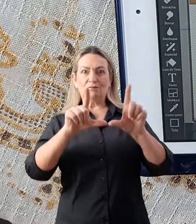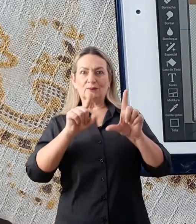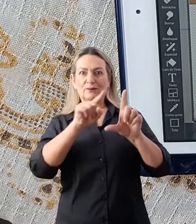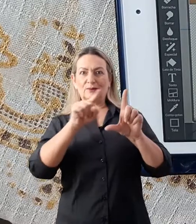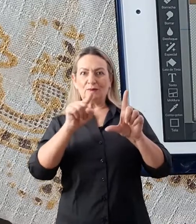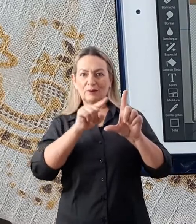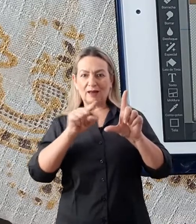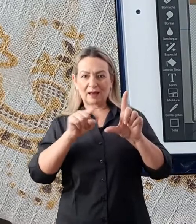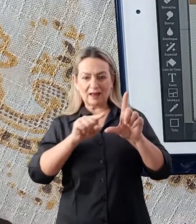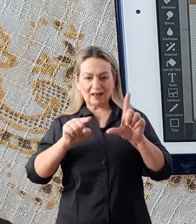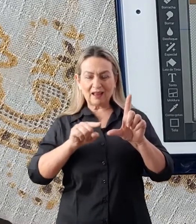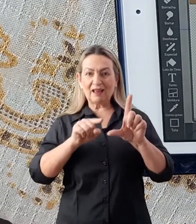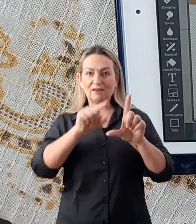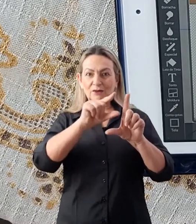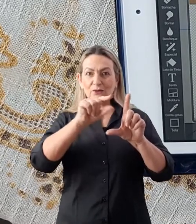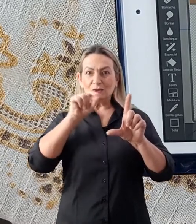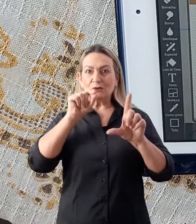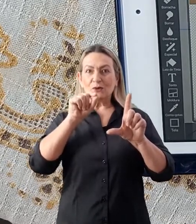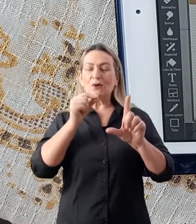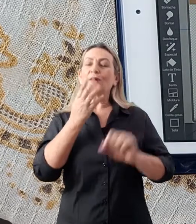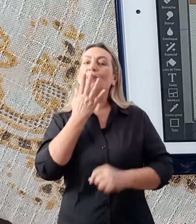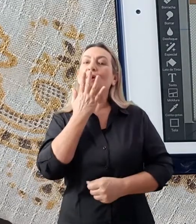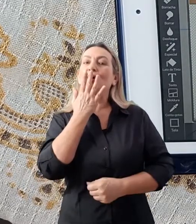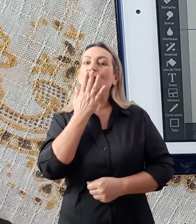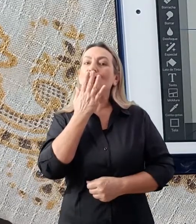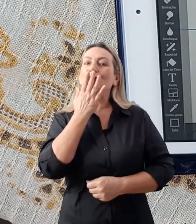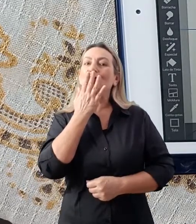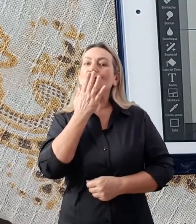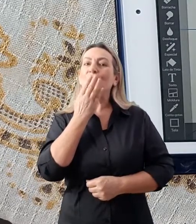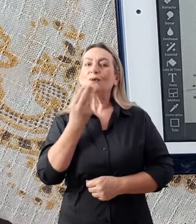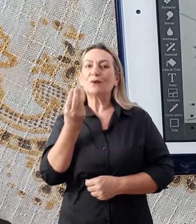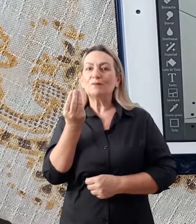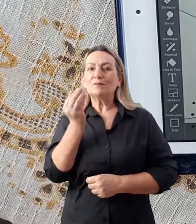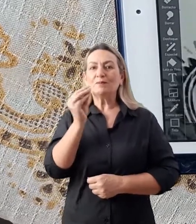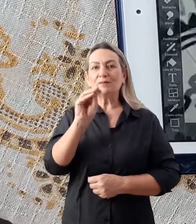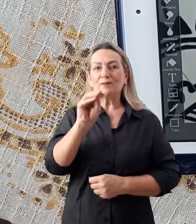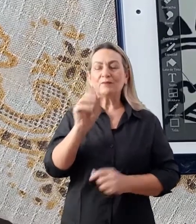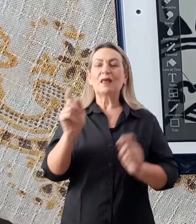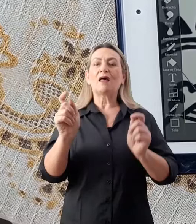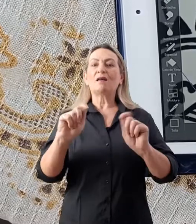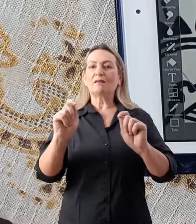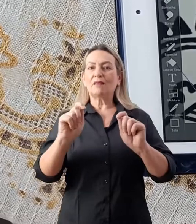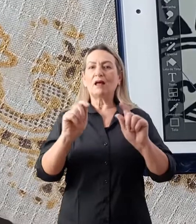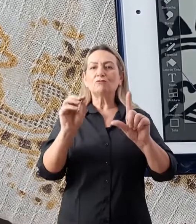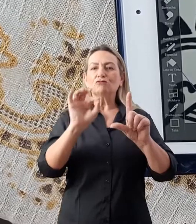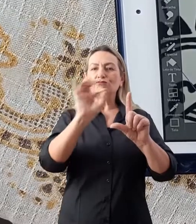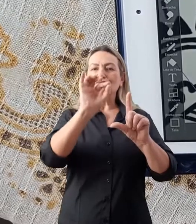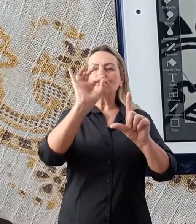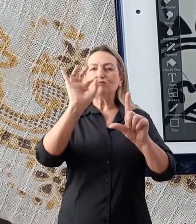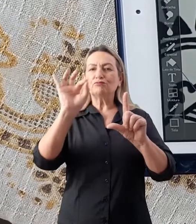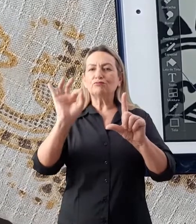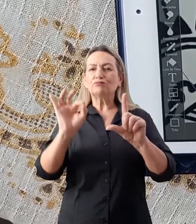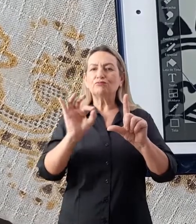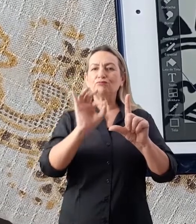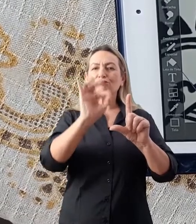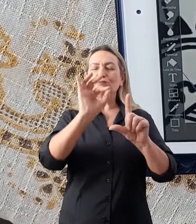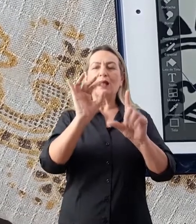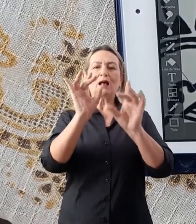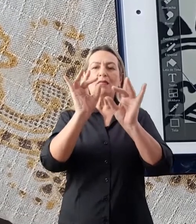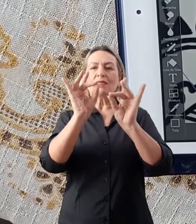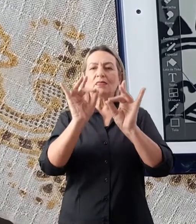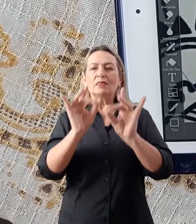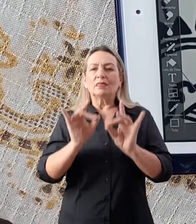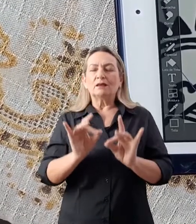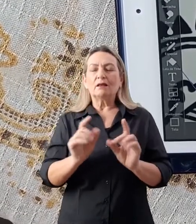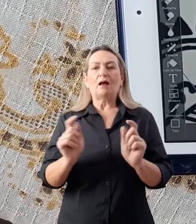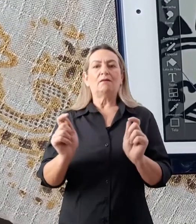exemplo, colorir. A gente escolhe aqui uma cor e podemos pintar, por exemplo, alguns